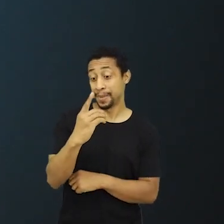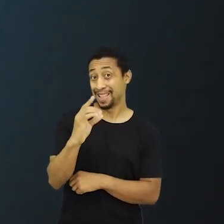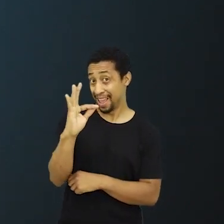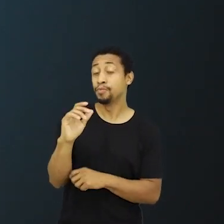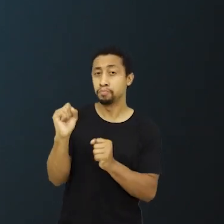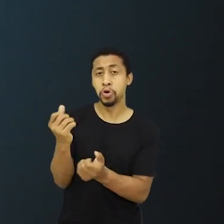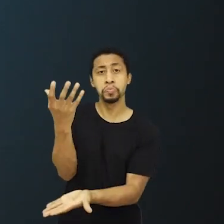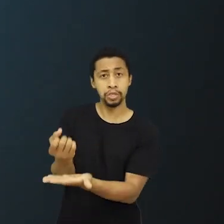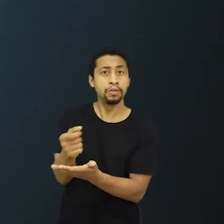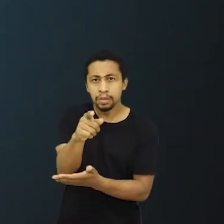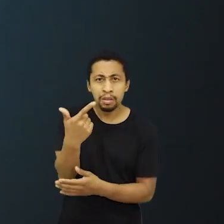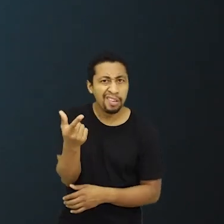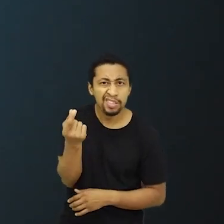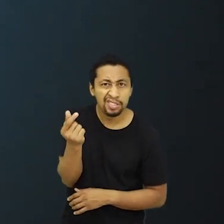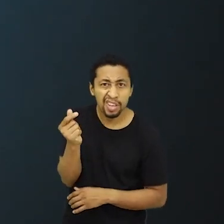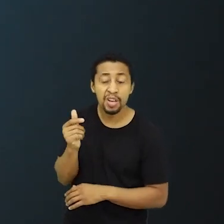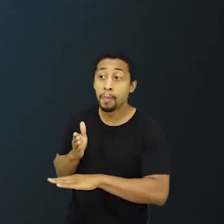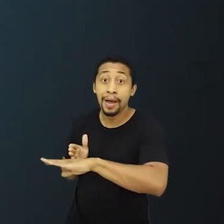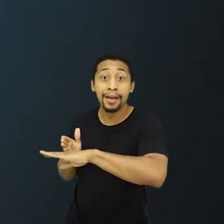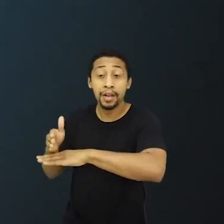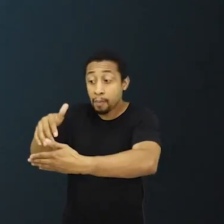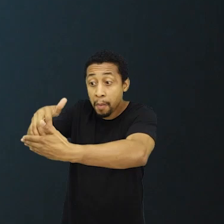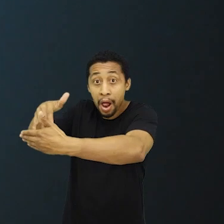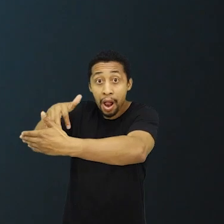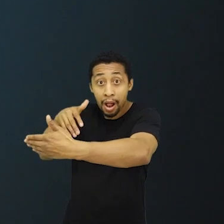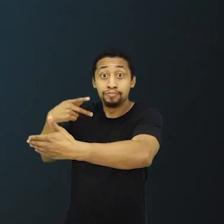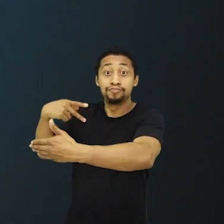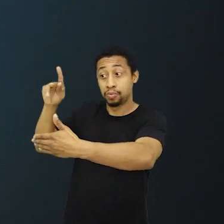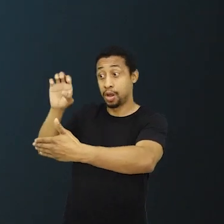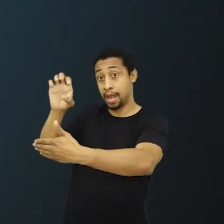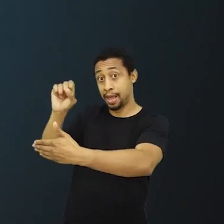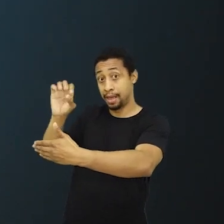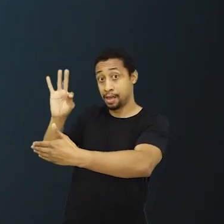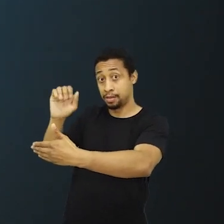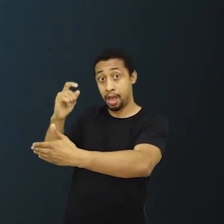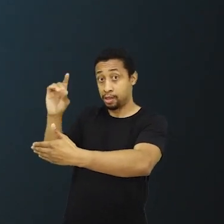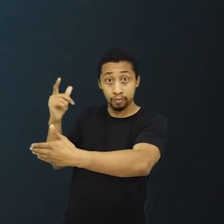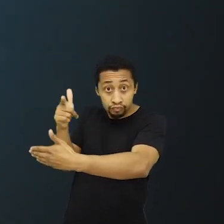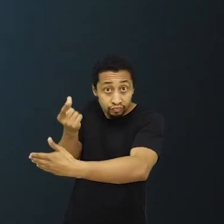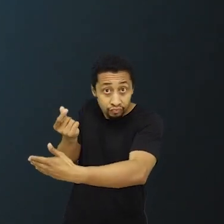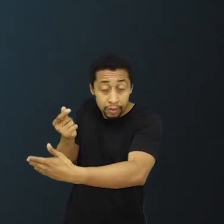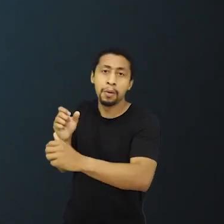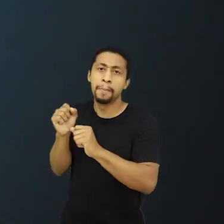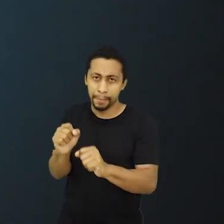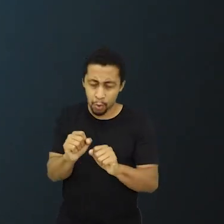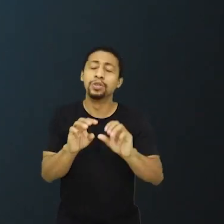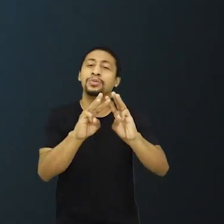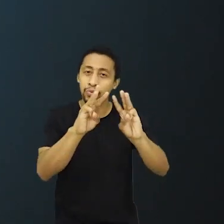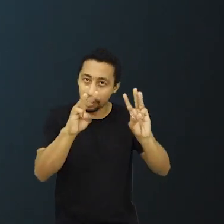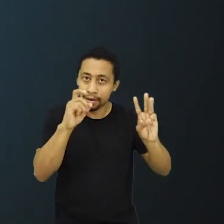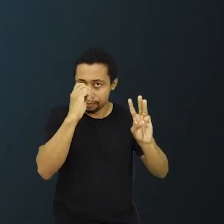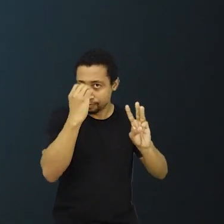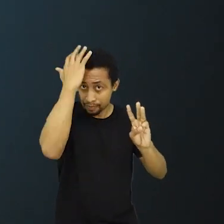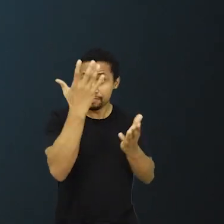se você não tem dinheiro para acessar o acervo do Estadão, você pode baixar um PDF que tem transcrita a matéria